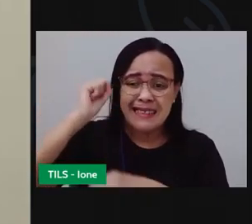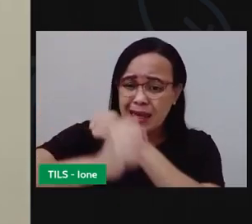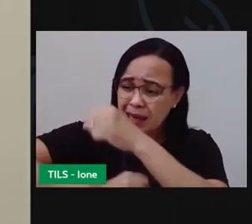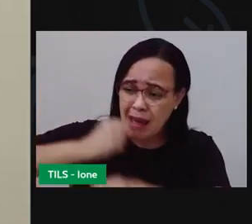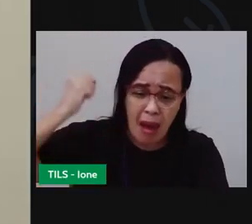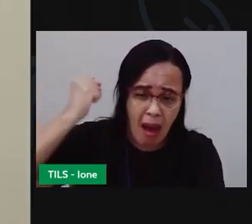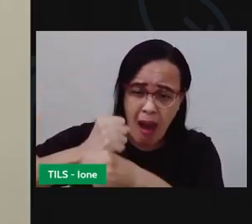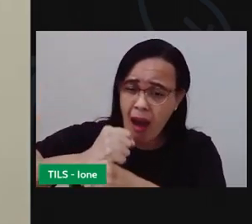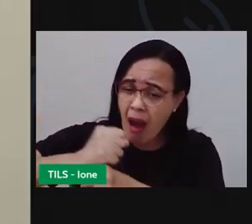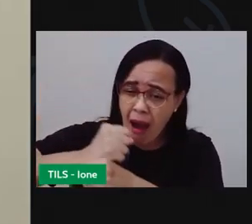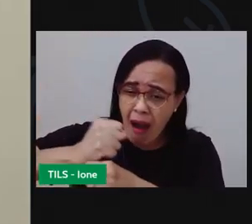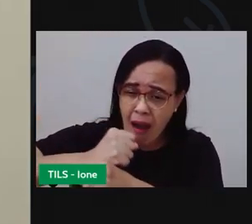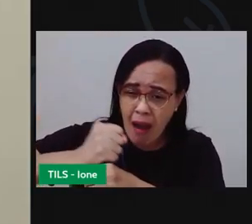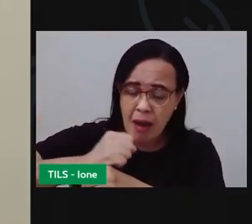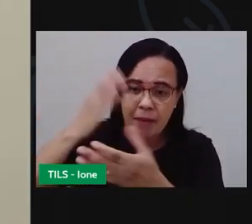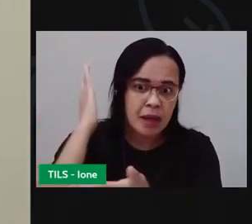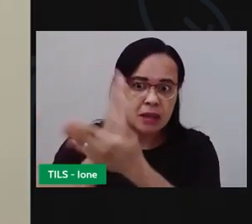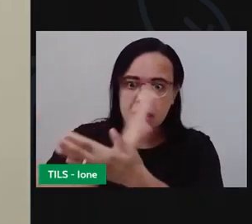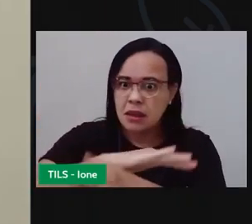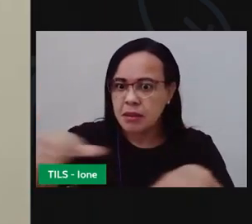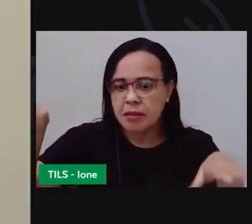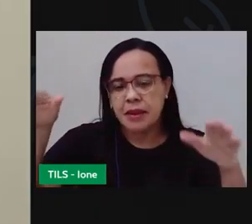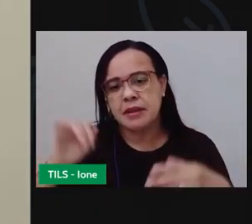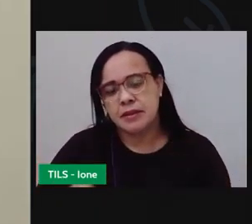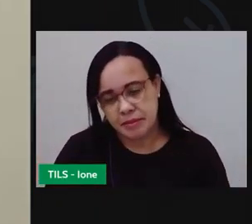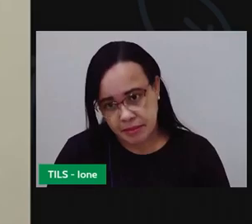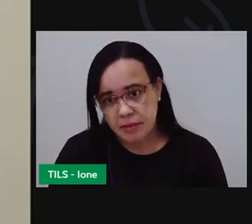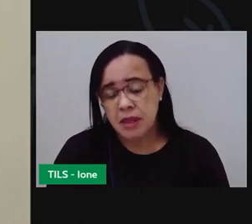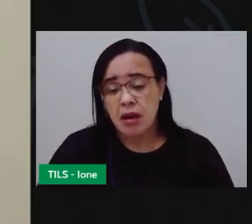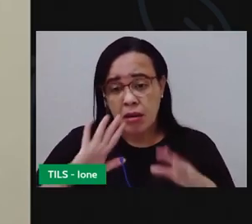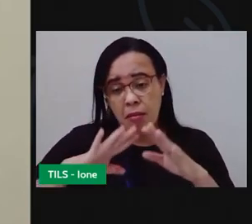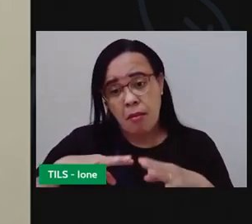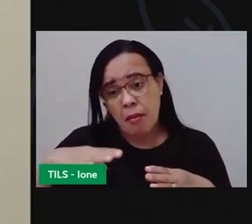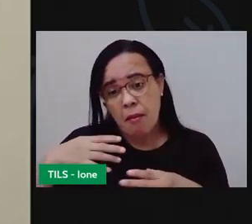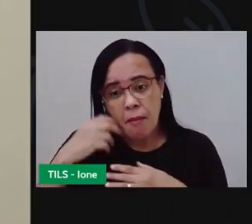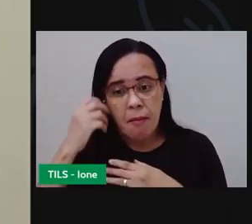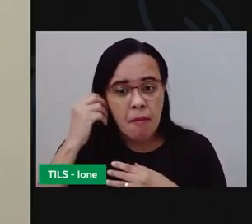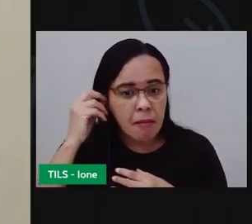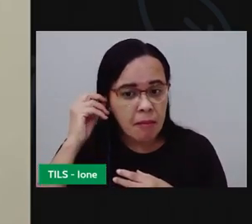que quando a gente recicla, quando a gente dá